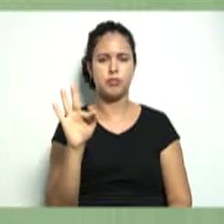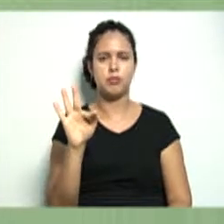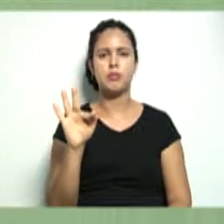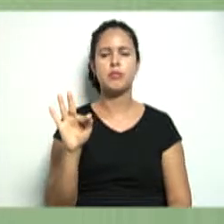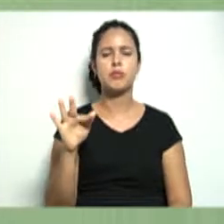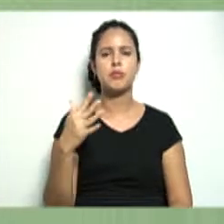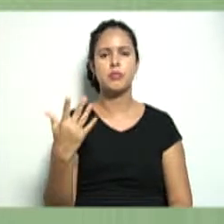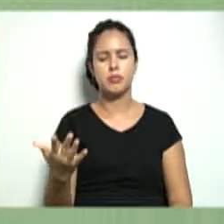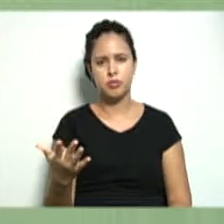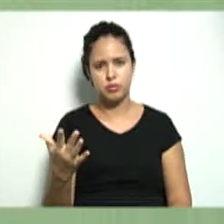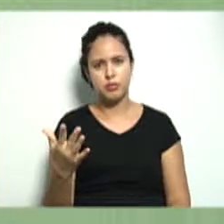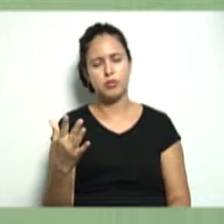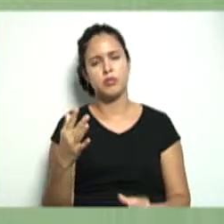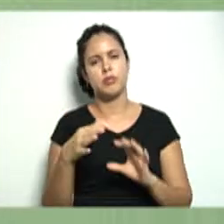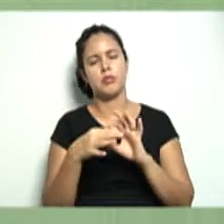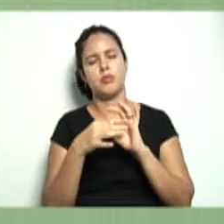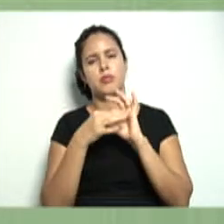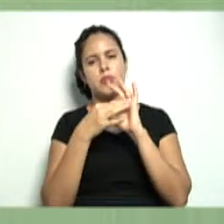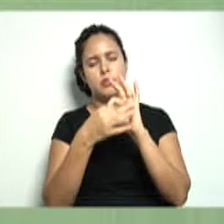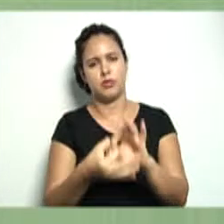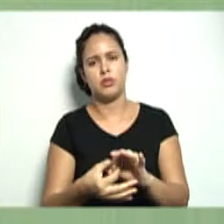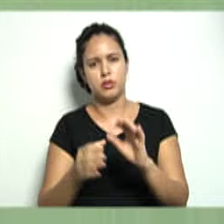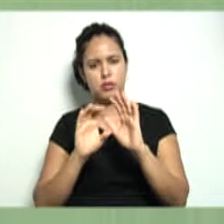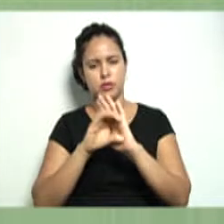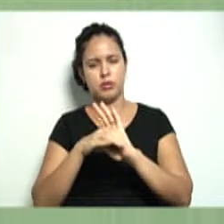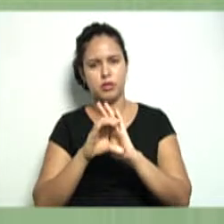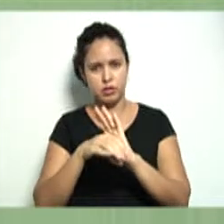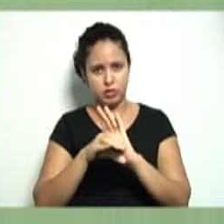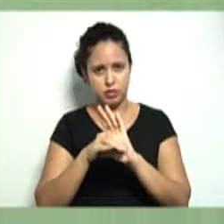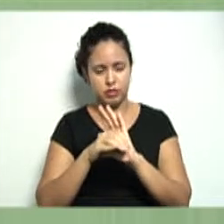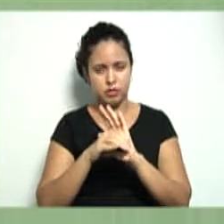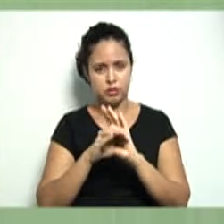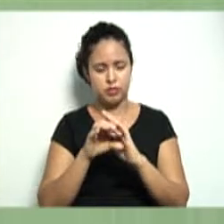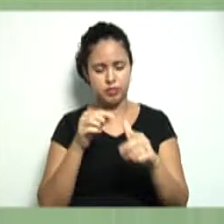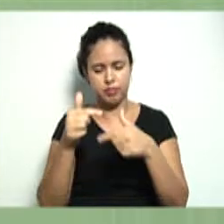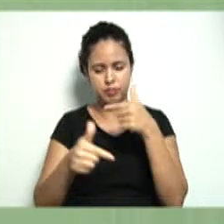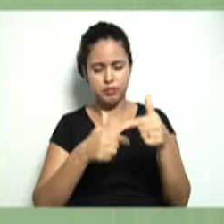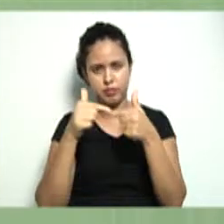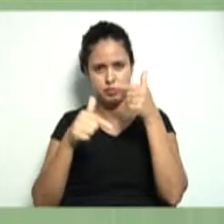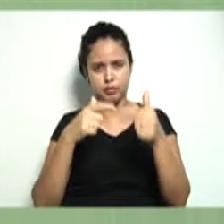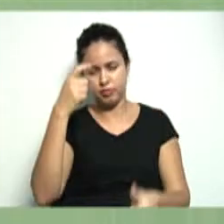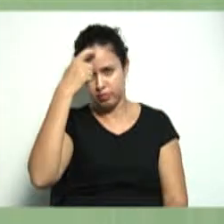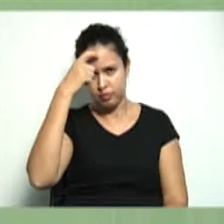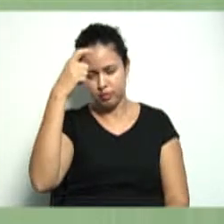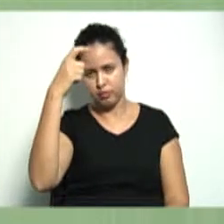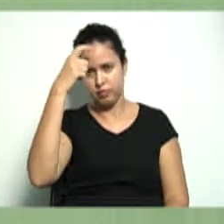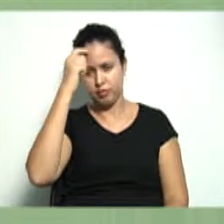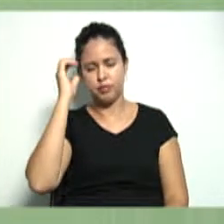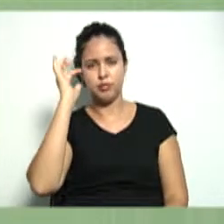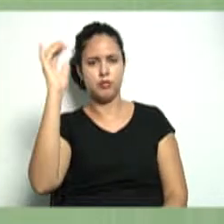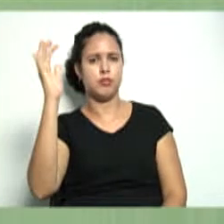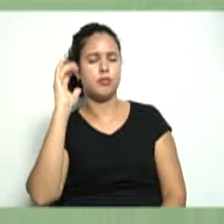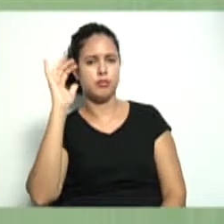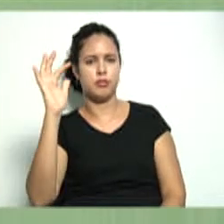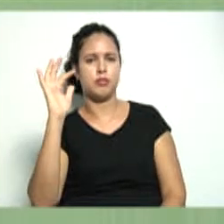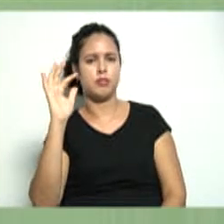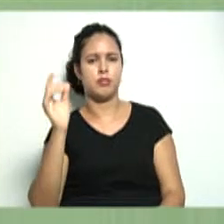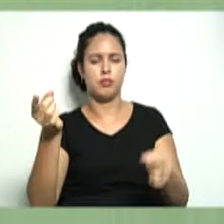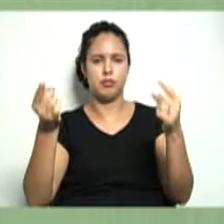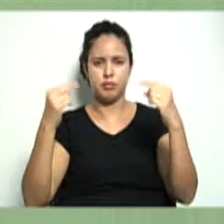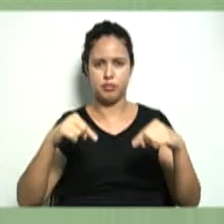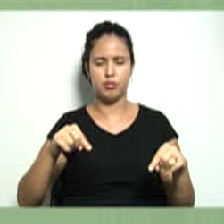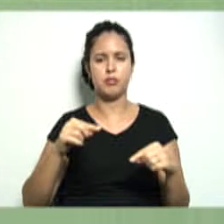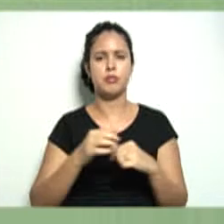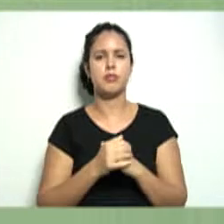Não está aqui nessa questão o conceito de trabalho intelectual. Tem outro conceito aqui. Então, vamos para a